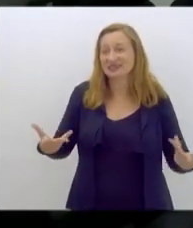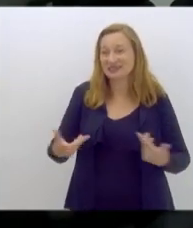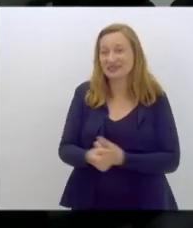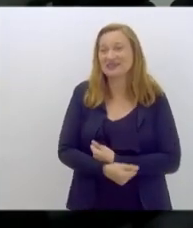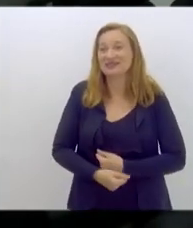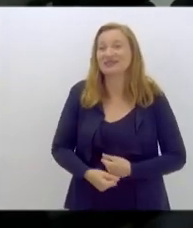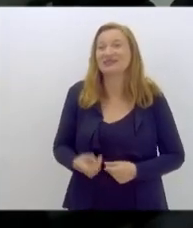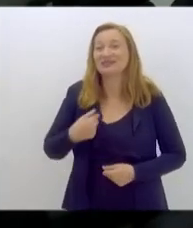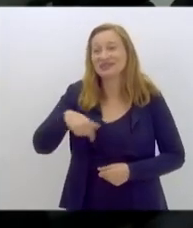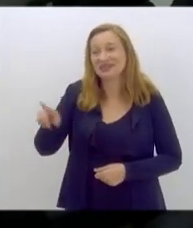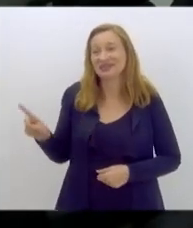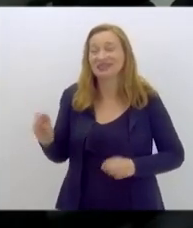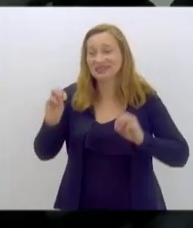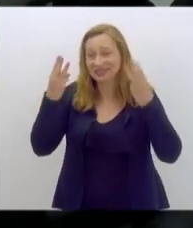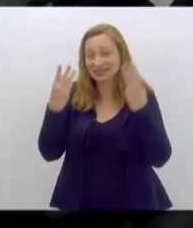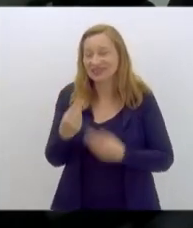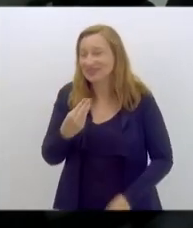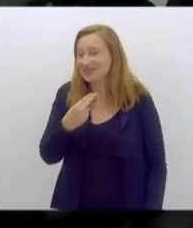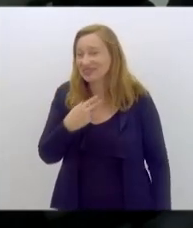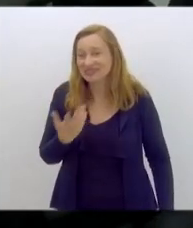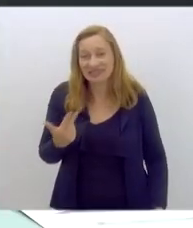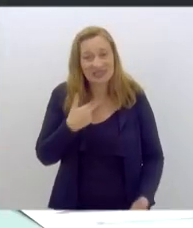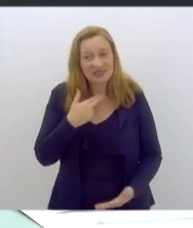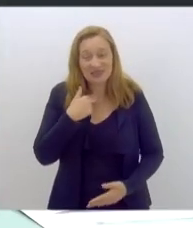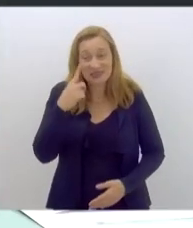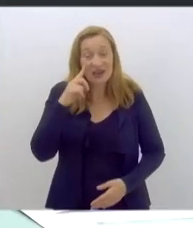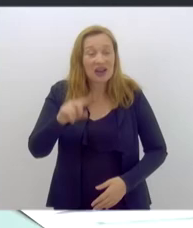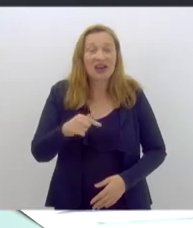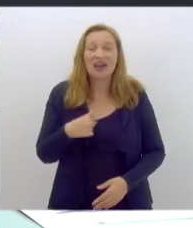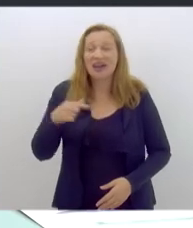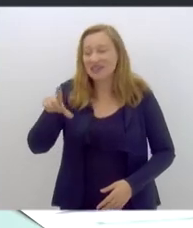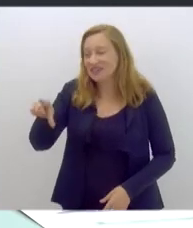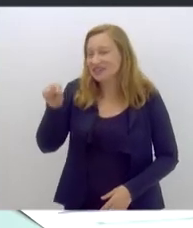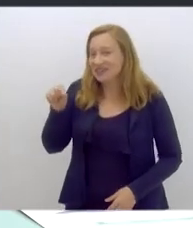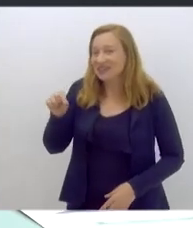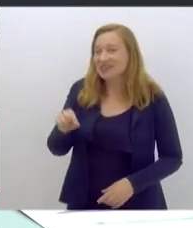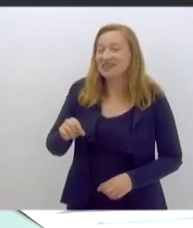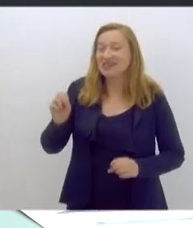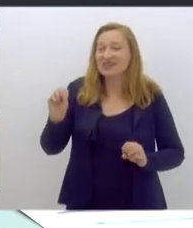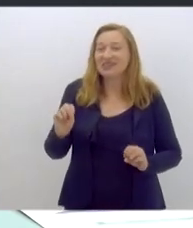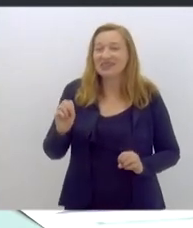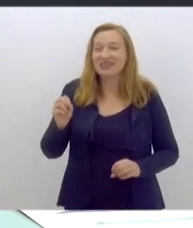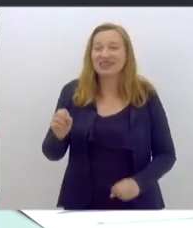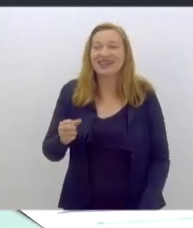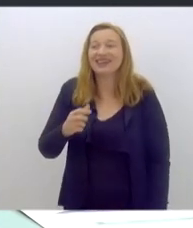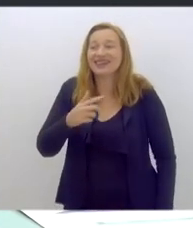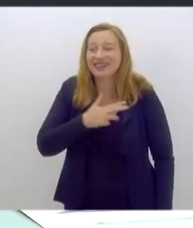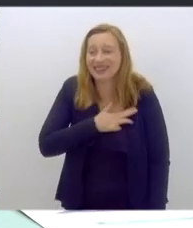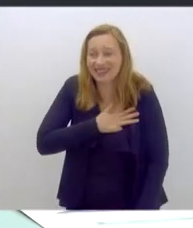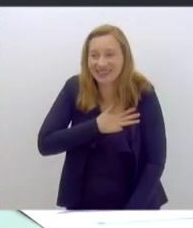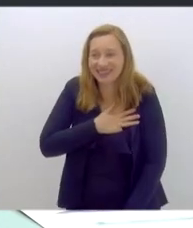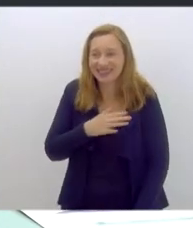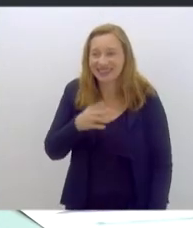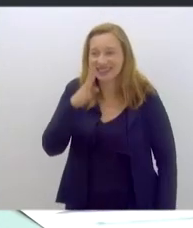e eu fui no show aí não podia mas eu preferia assistir o show do bolsonaro e do Lula